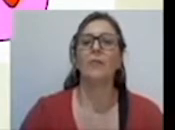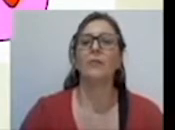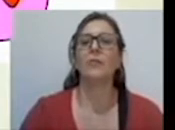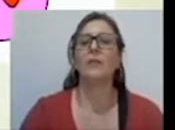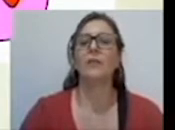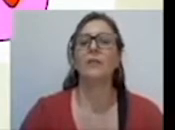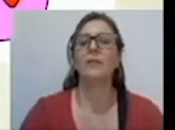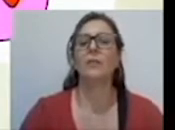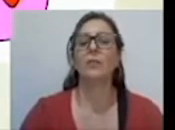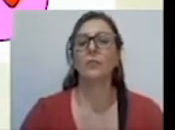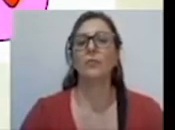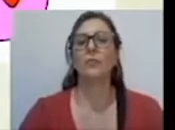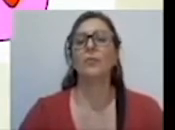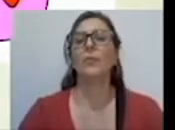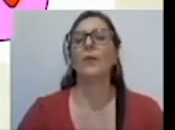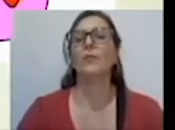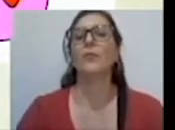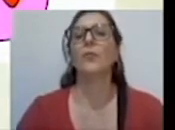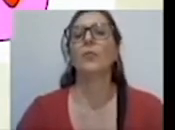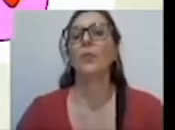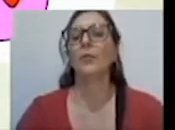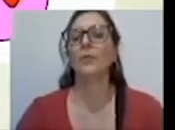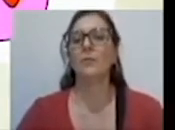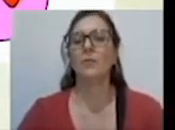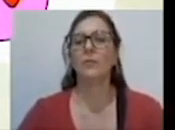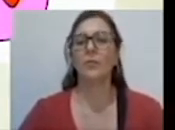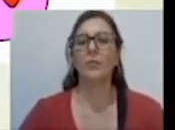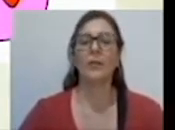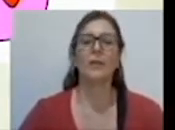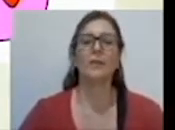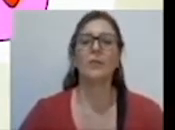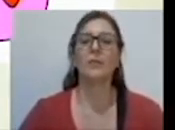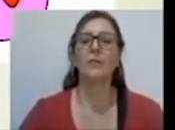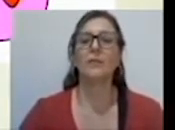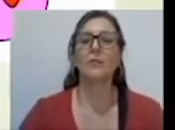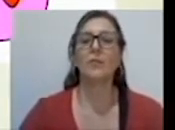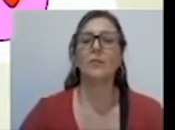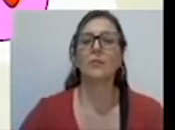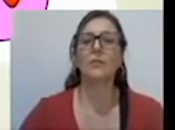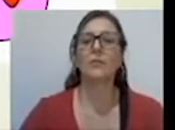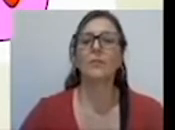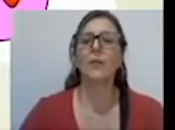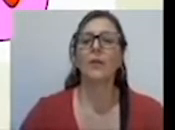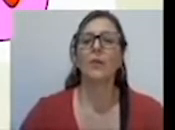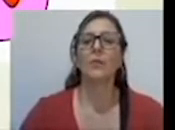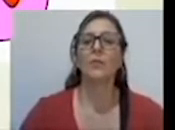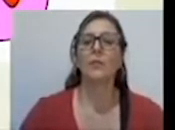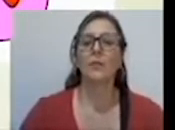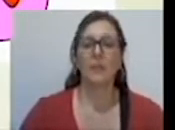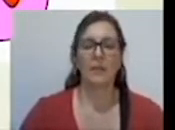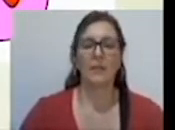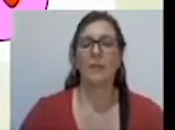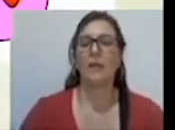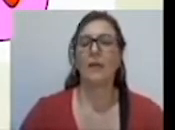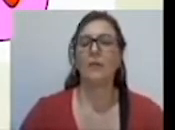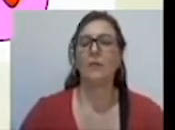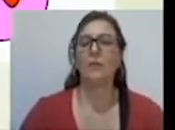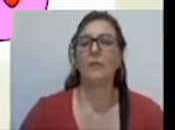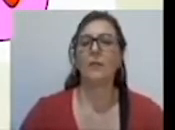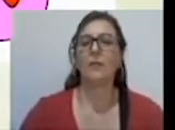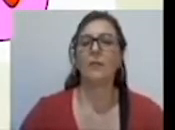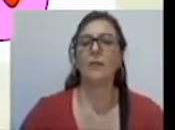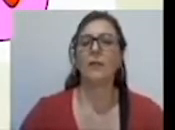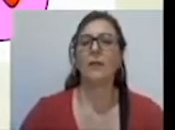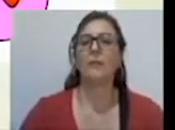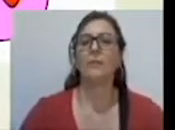onde o sangue vai ser conduzido para os pulmões, onde ocorrerá as trocas gasosas. O sangue arterial no